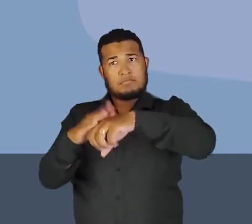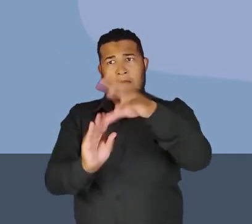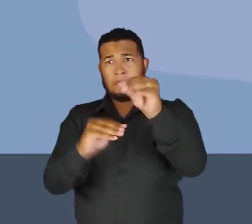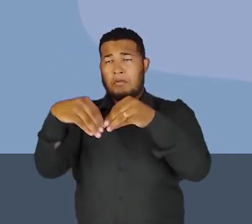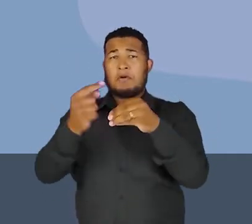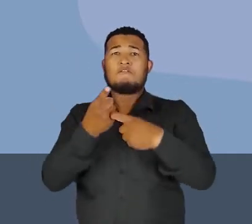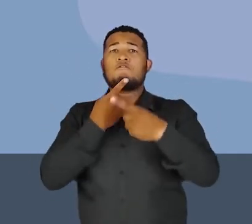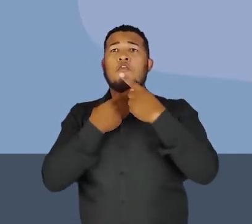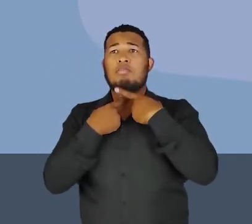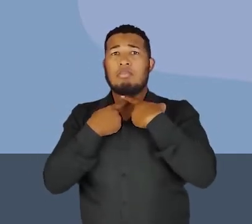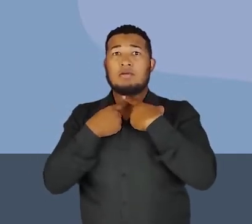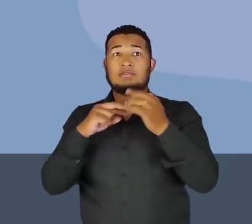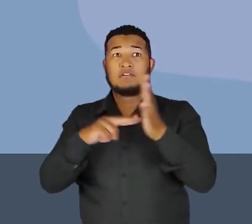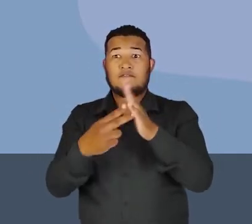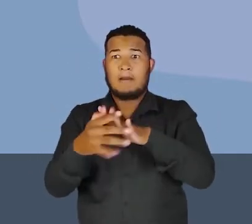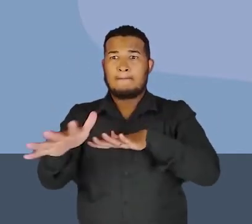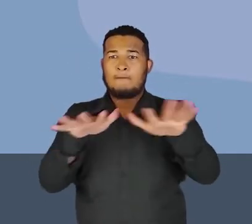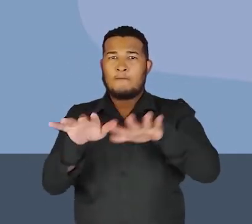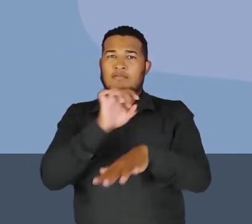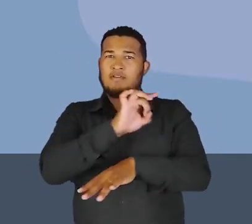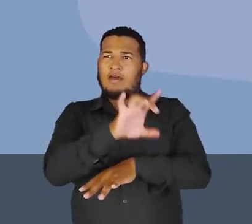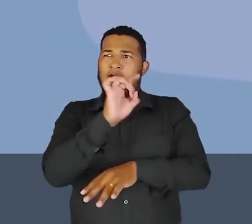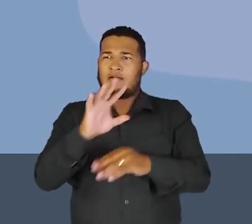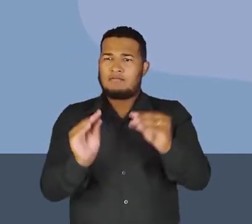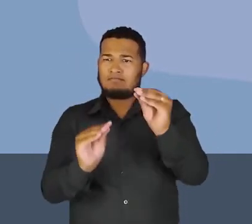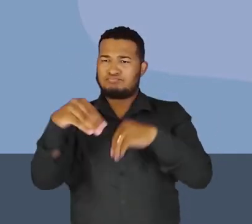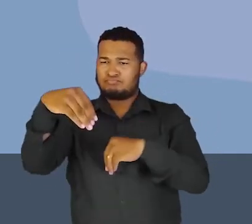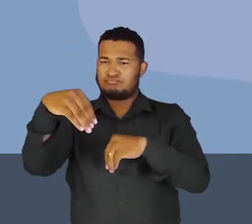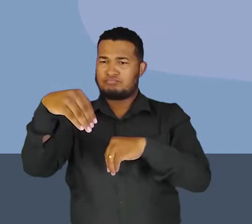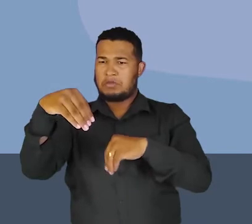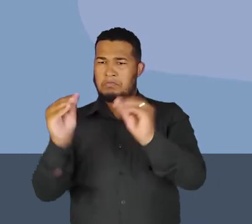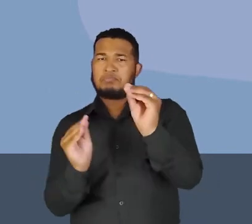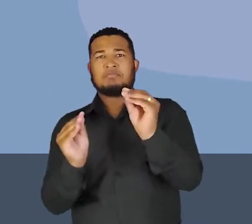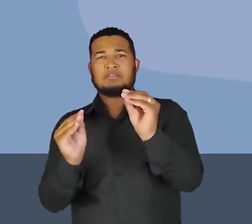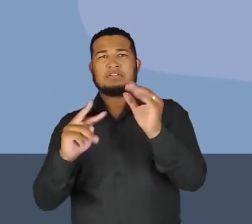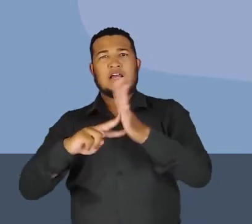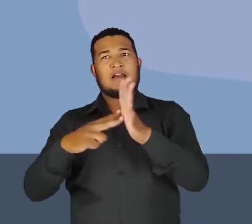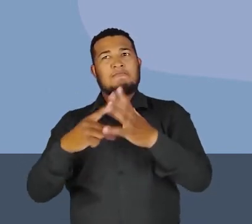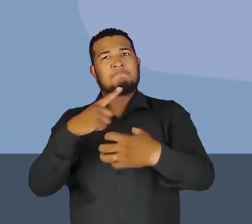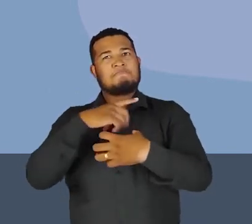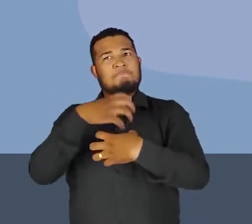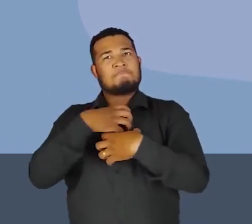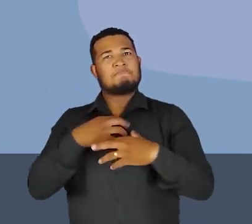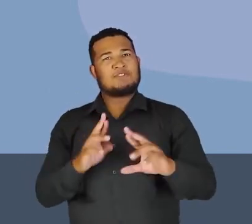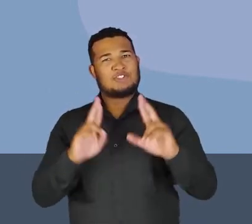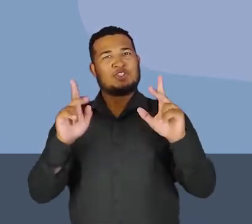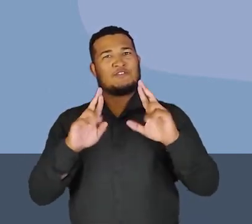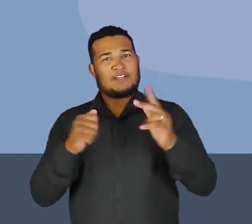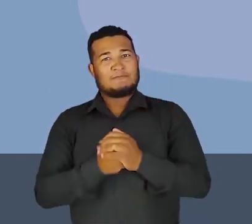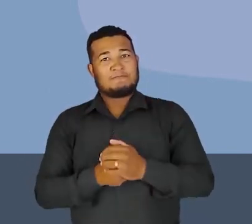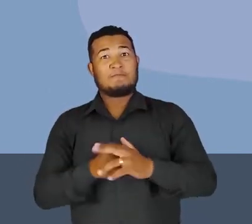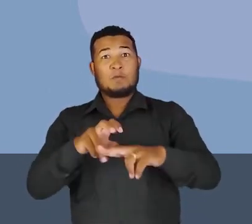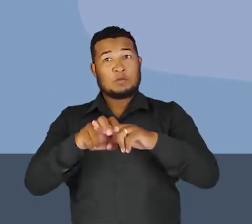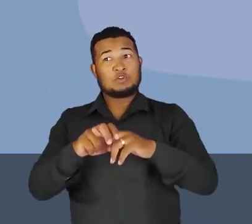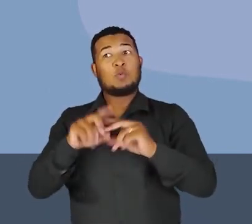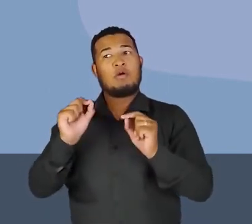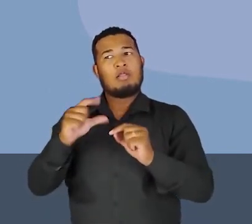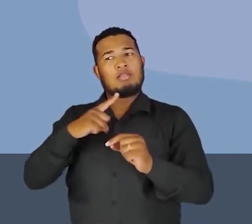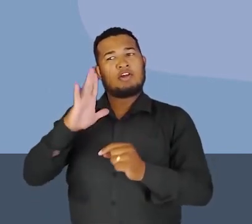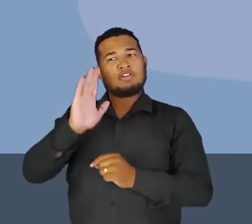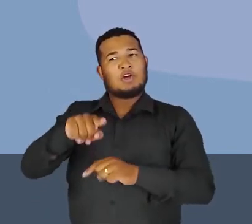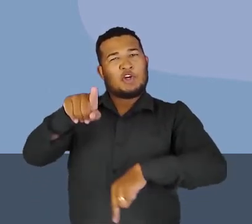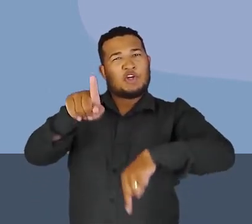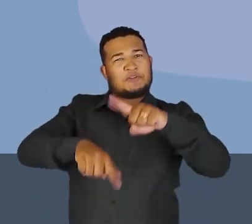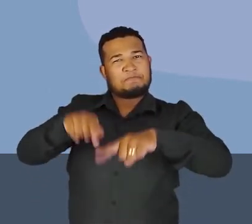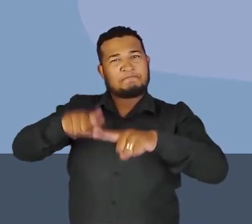prazer, criando a cada movimento, a cada momento em que ele para e bota de volta no lugar, tem uma escultura diferente. Então, o sentido da obra, né,